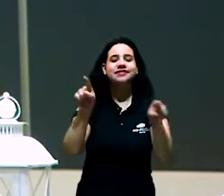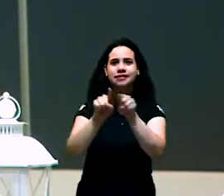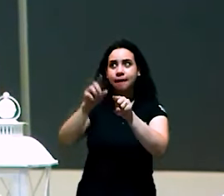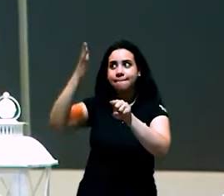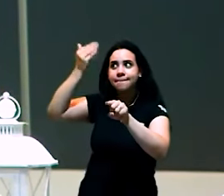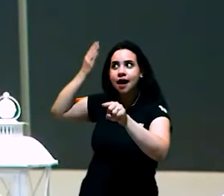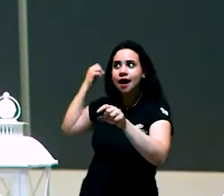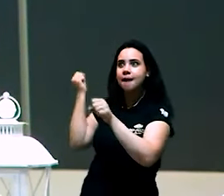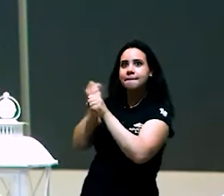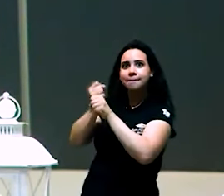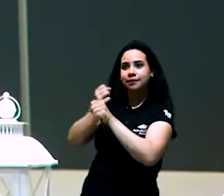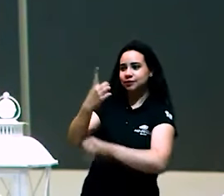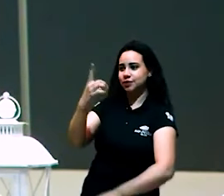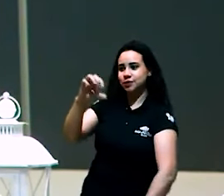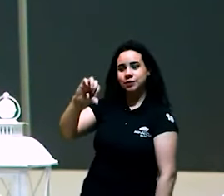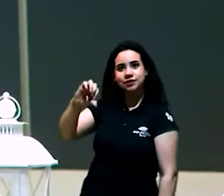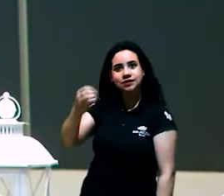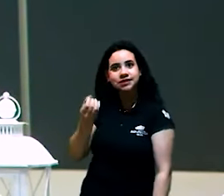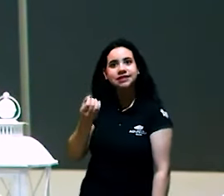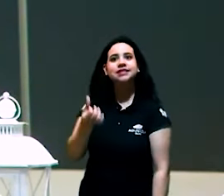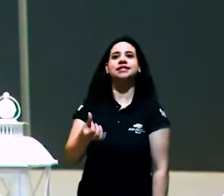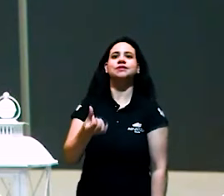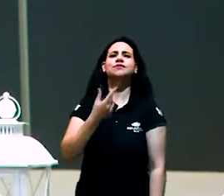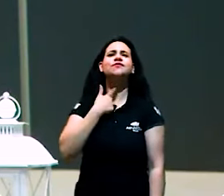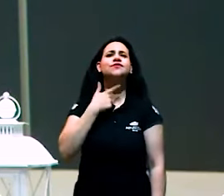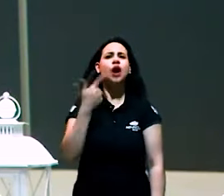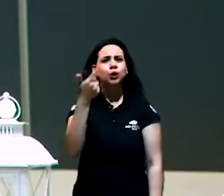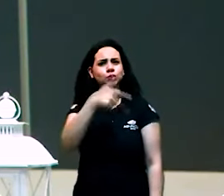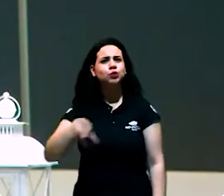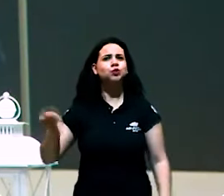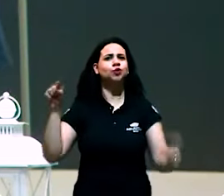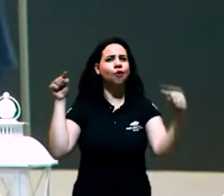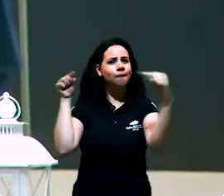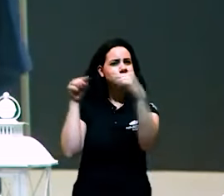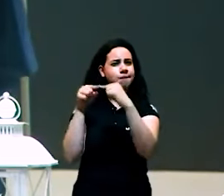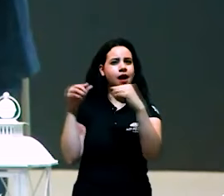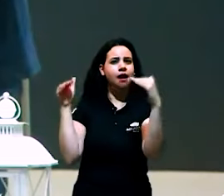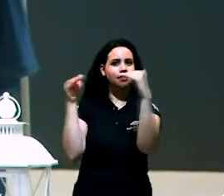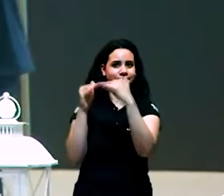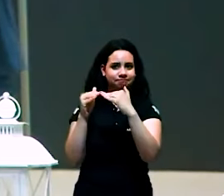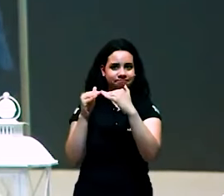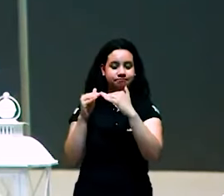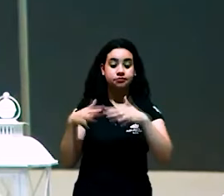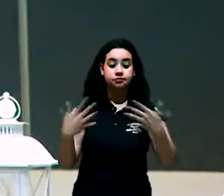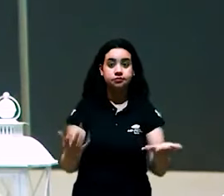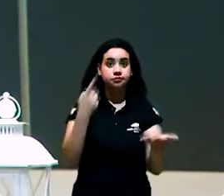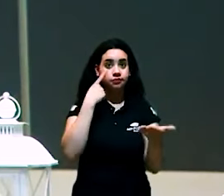1906, e que se repita sobre nós nesta época. Vocês têm um estudo ali, que o estudo diz que para o